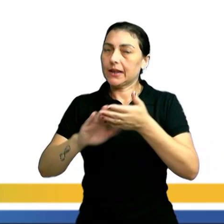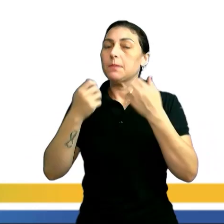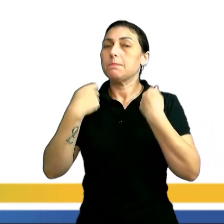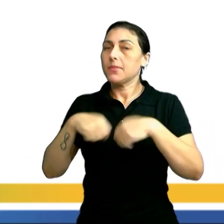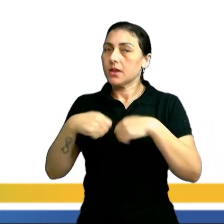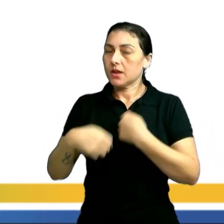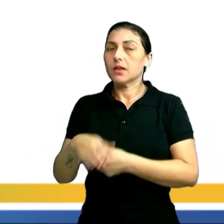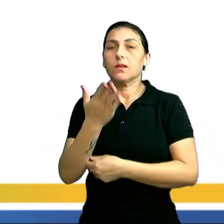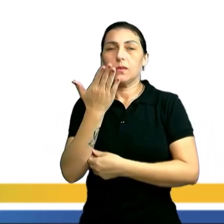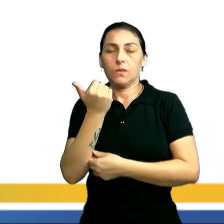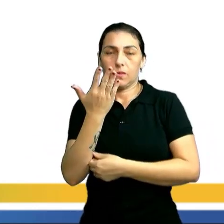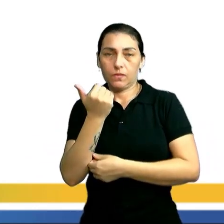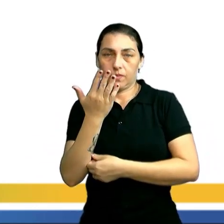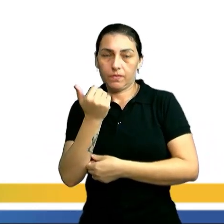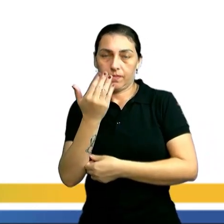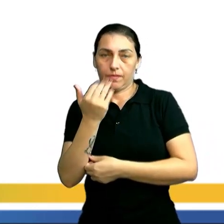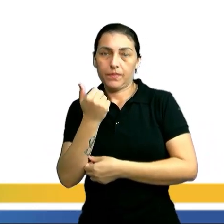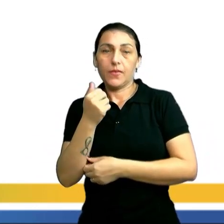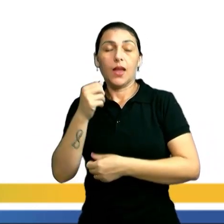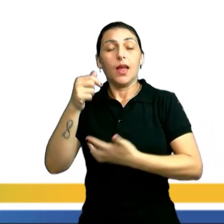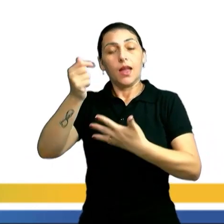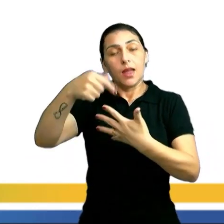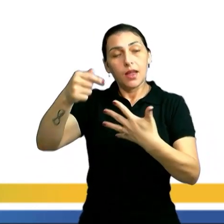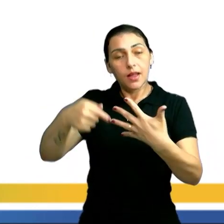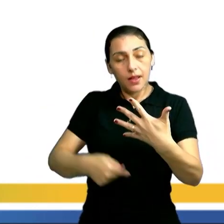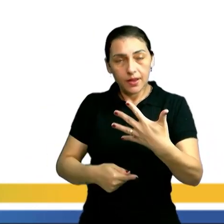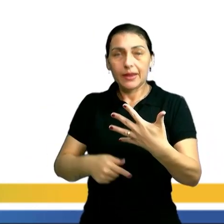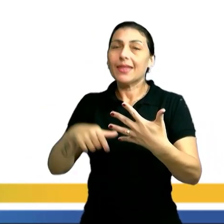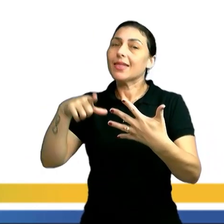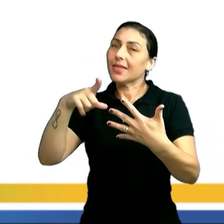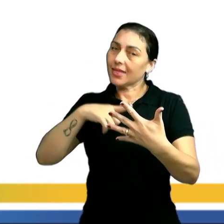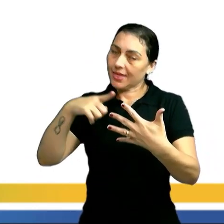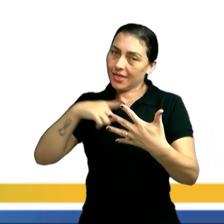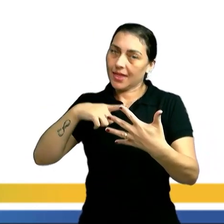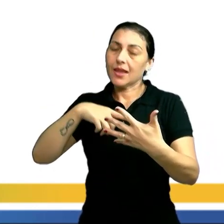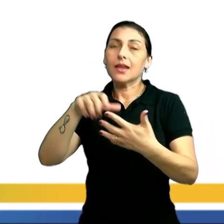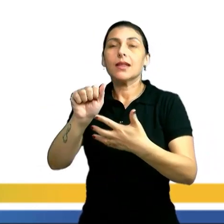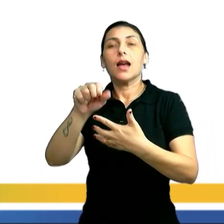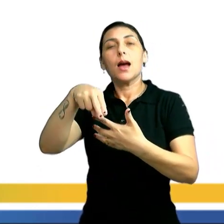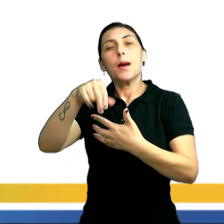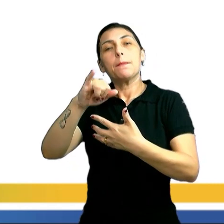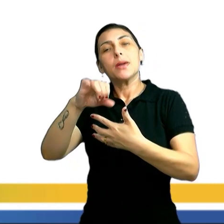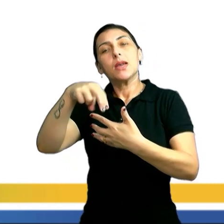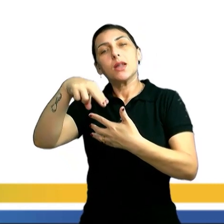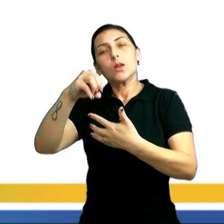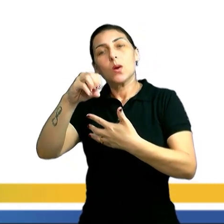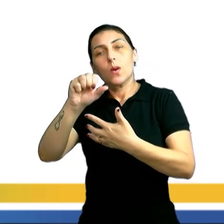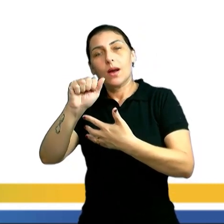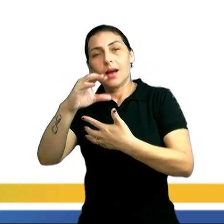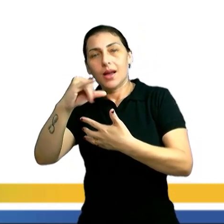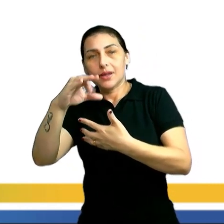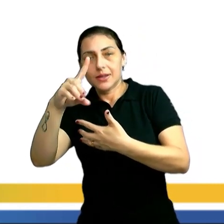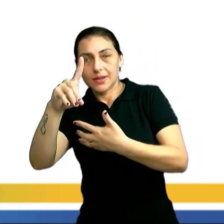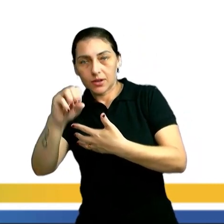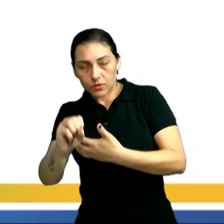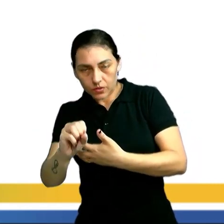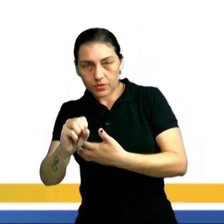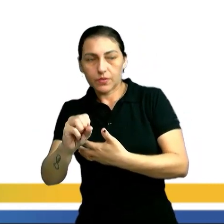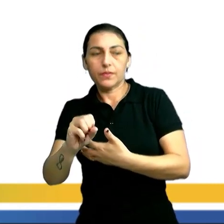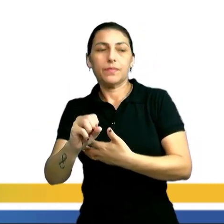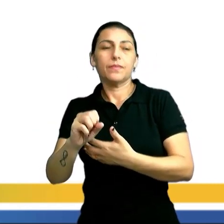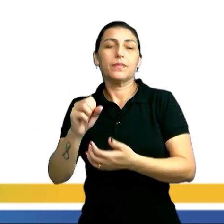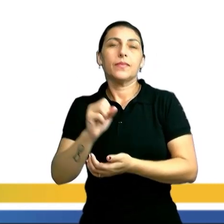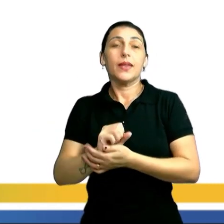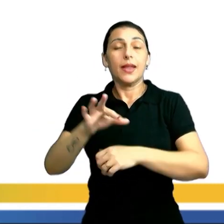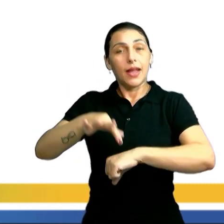alimentar de elementos, de nutrientes que tenham esses aminoácidos essenciais, ok? E essa